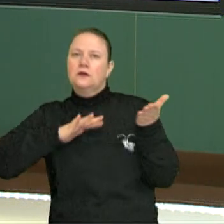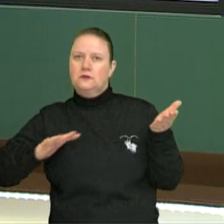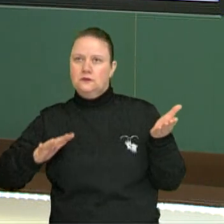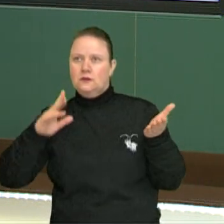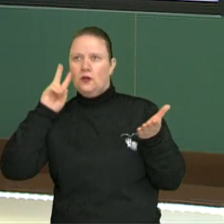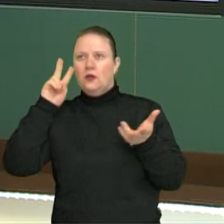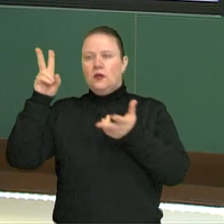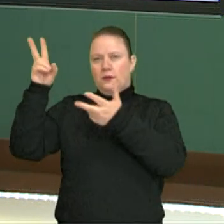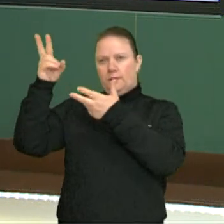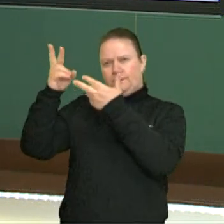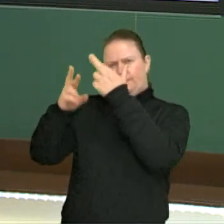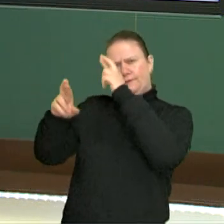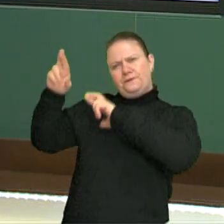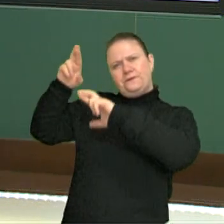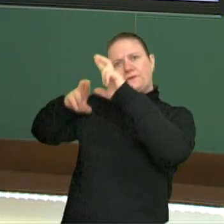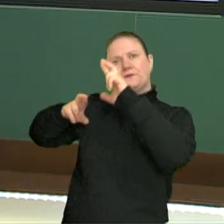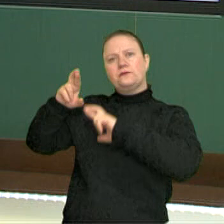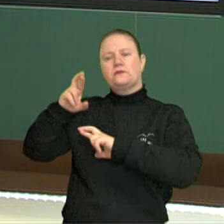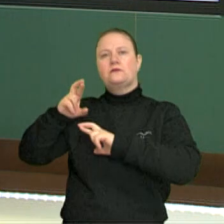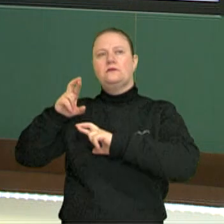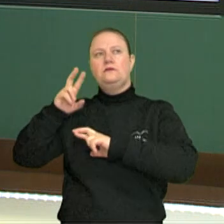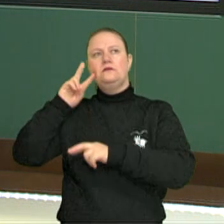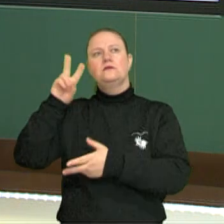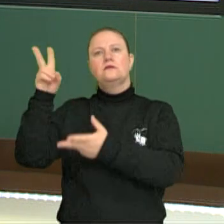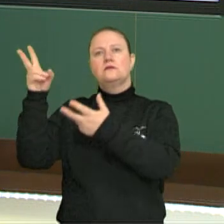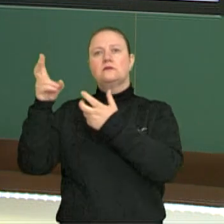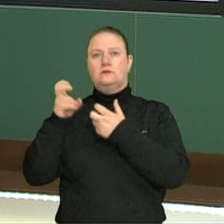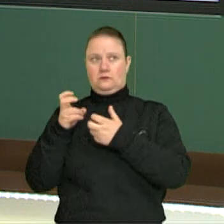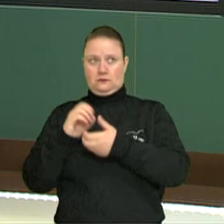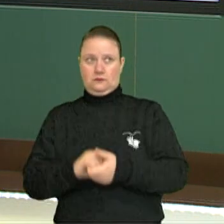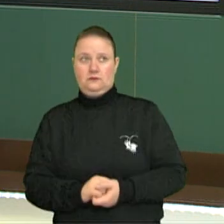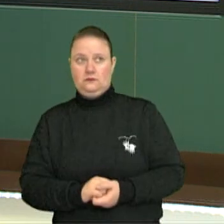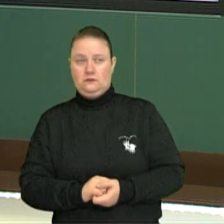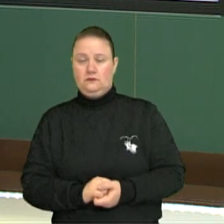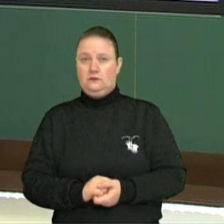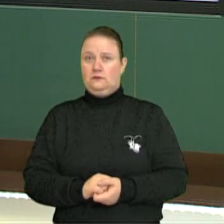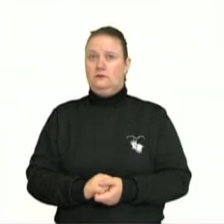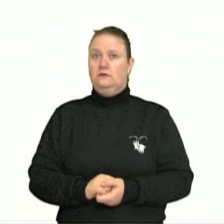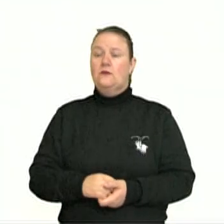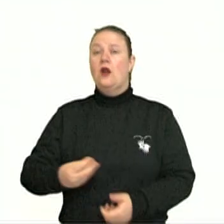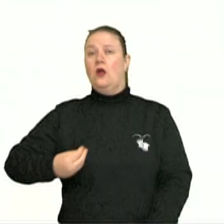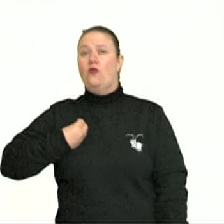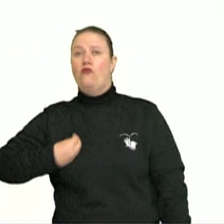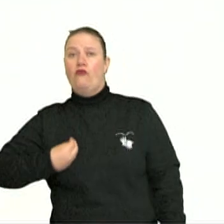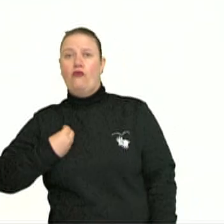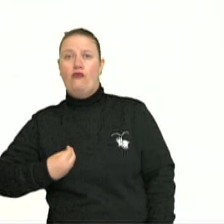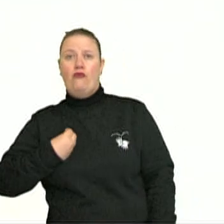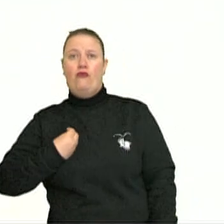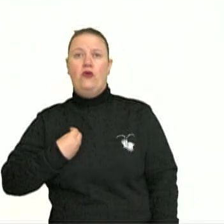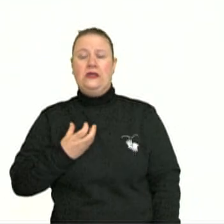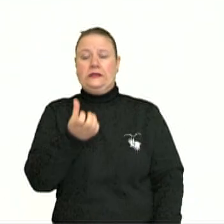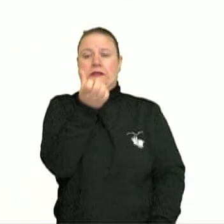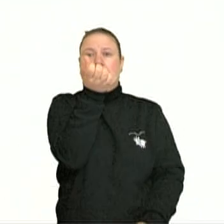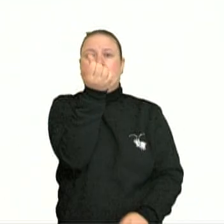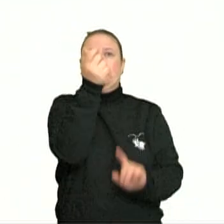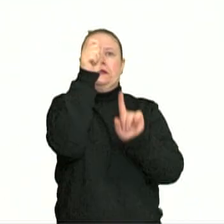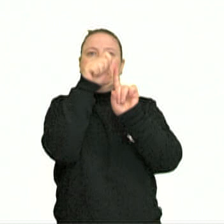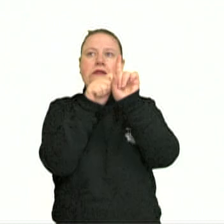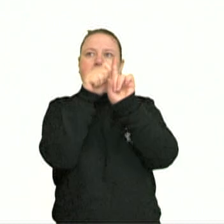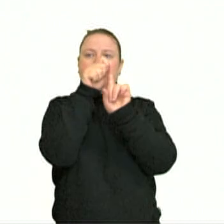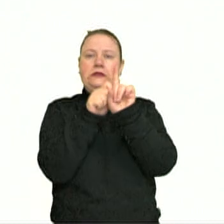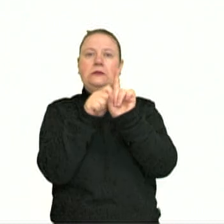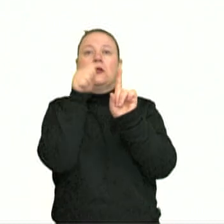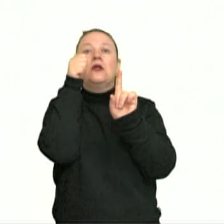poder analisar. Veja essa atividade aqui. Fiquei morando 6 meses com a tia Zuleide.